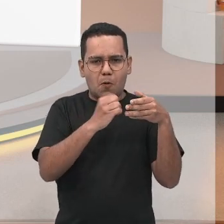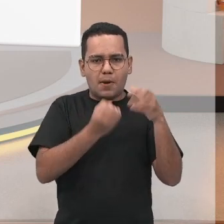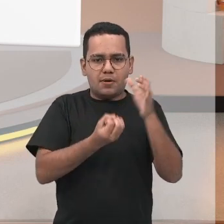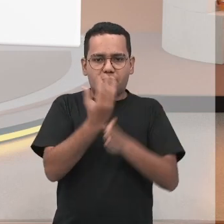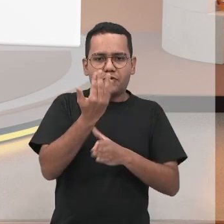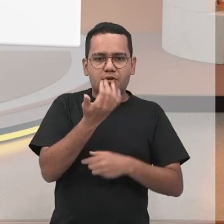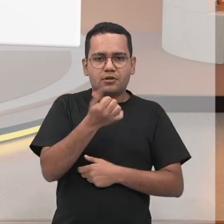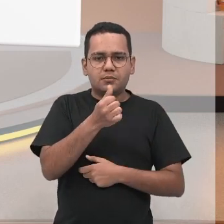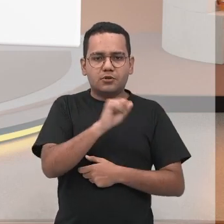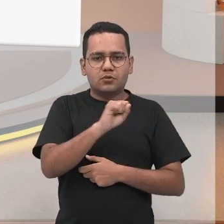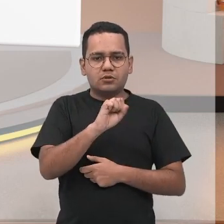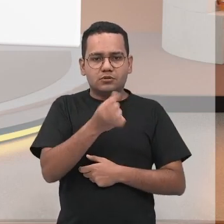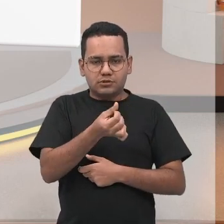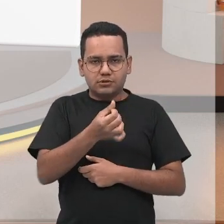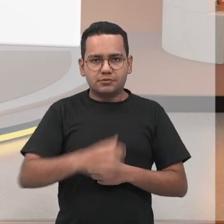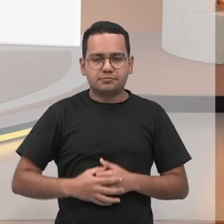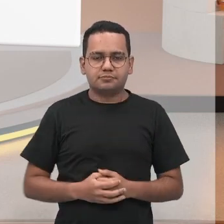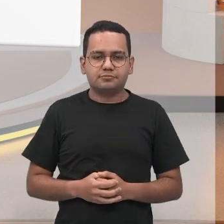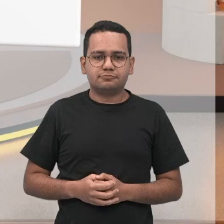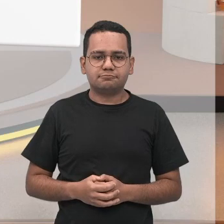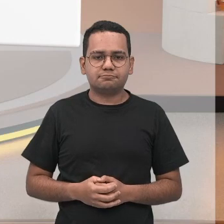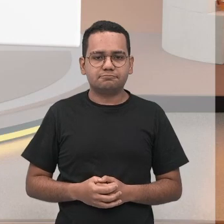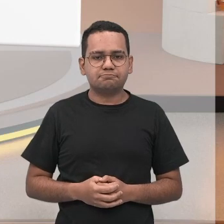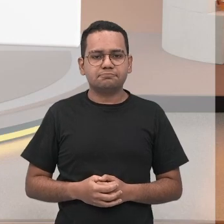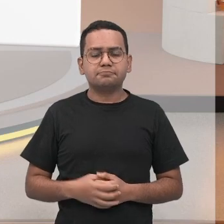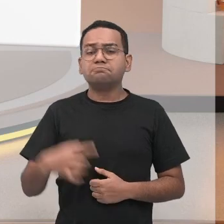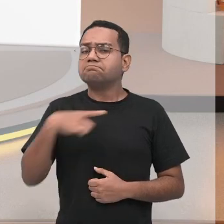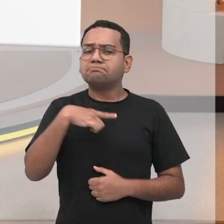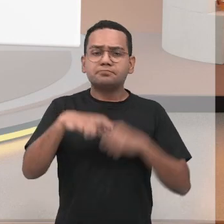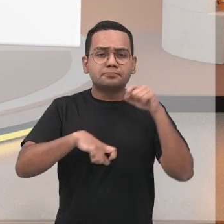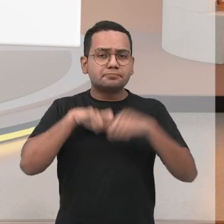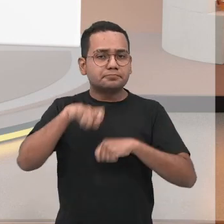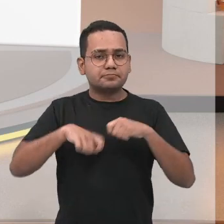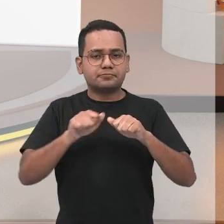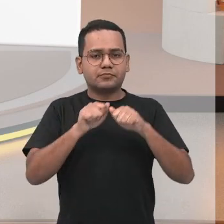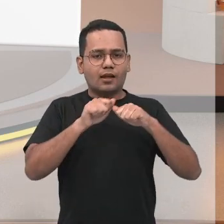1886, que pressionou ali a expansão